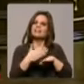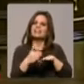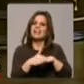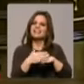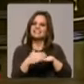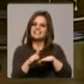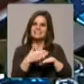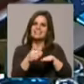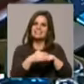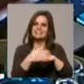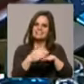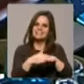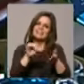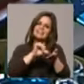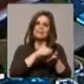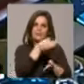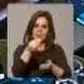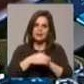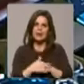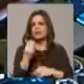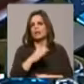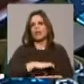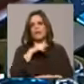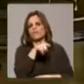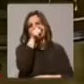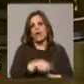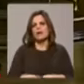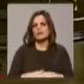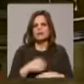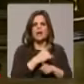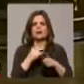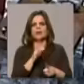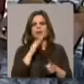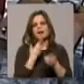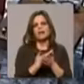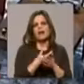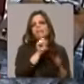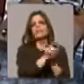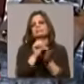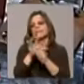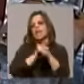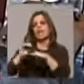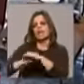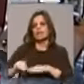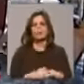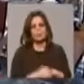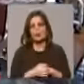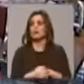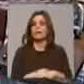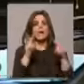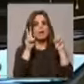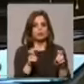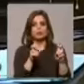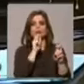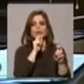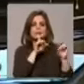cargos en la sede del PP. E tenía tanta confiança en él que se mandaban cariñosos mensajes. Um assunto só se pode evitar com outro, nem